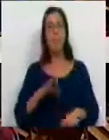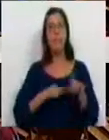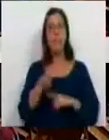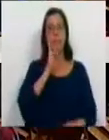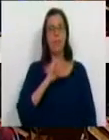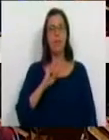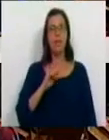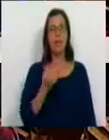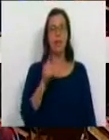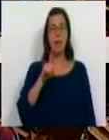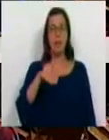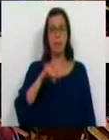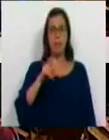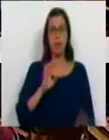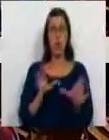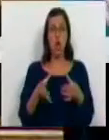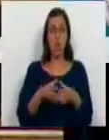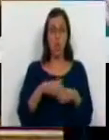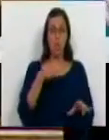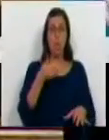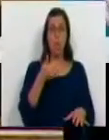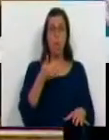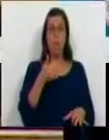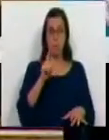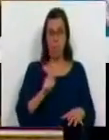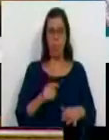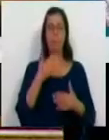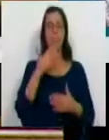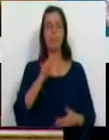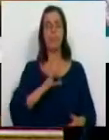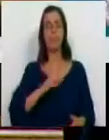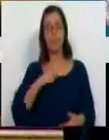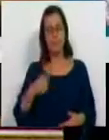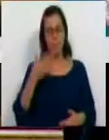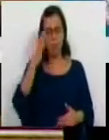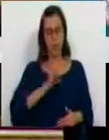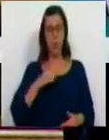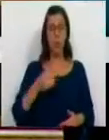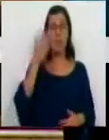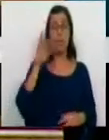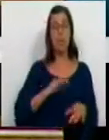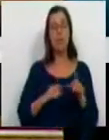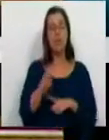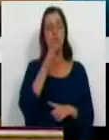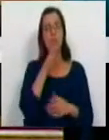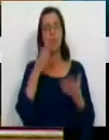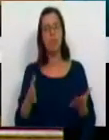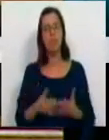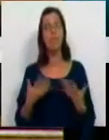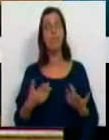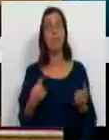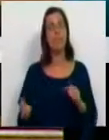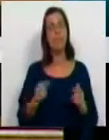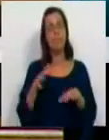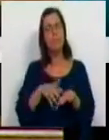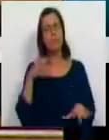Senhora Deputada Isabel Pires, do Grupo Parlamentar do Bloco de Esquerda. Faz favor. Obrigada, Sr. Presidente. Sr. Presidente, Srs. Deputados, no momento em que